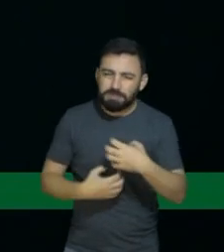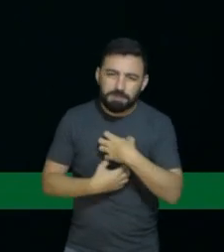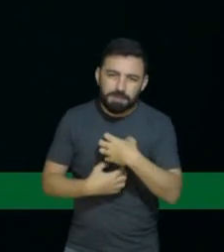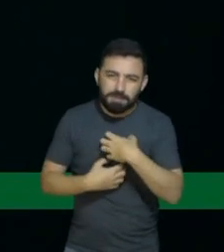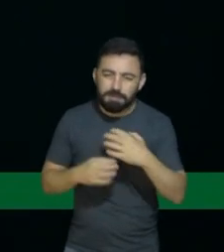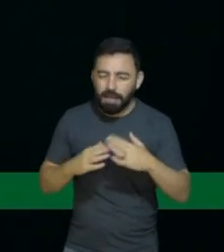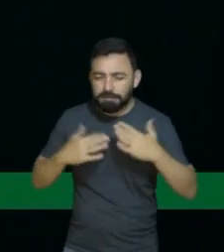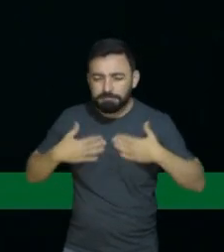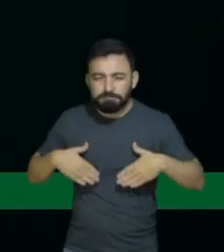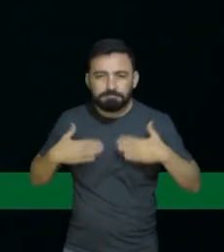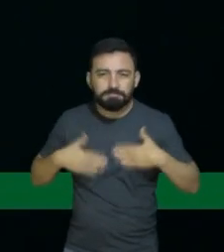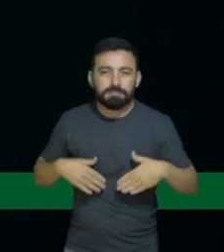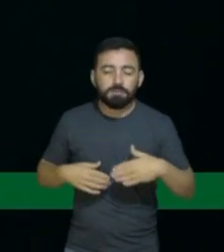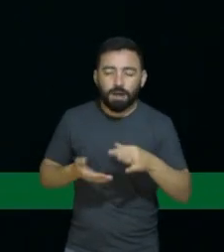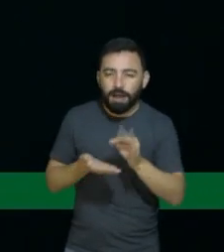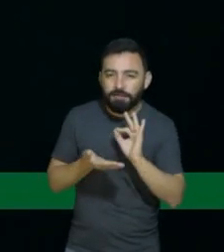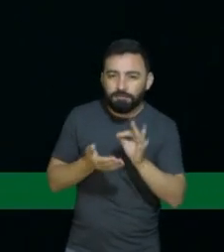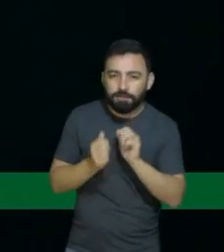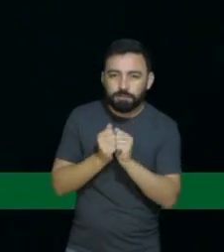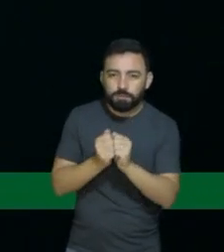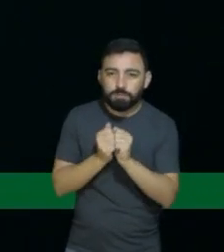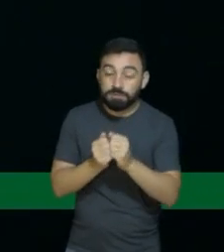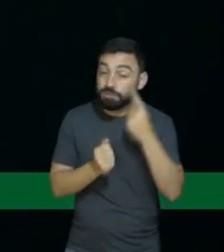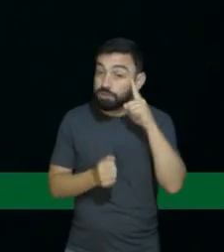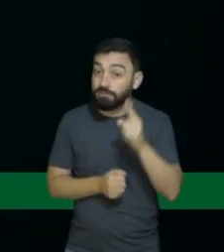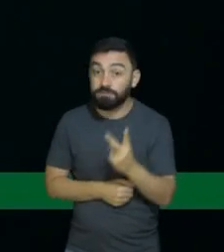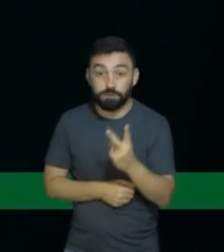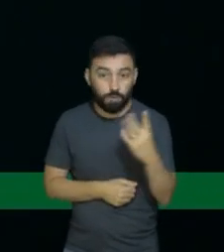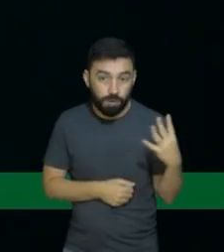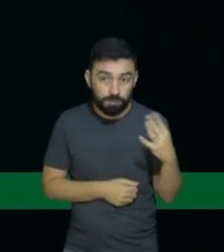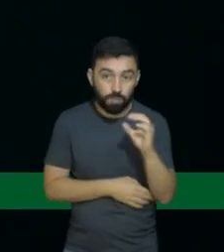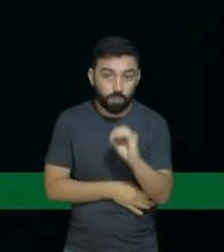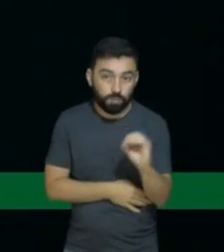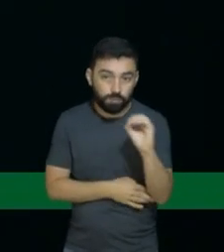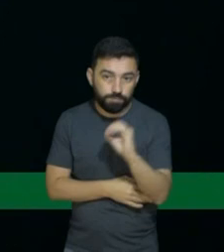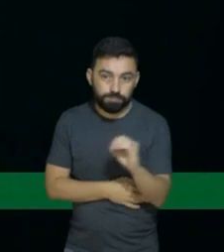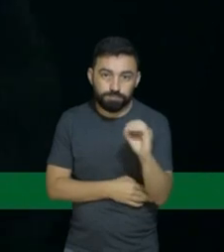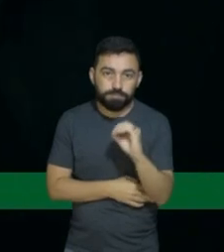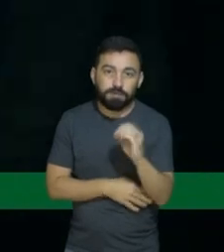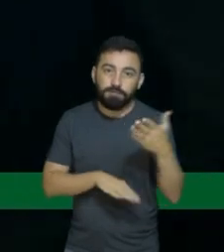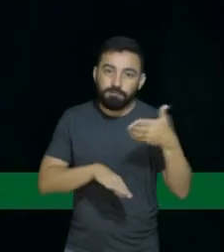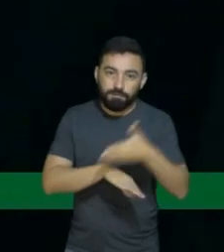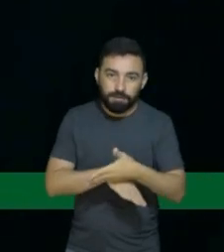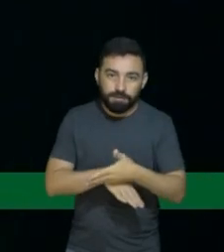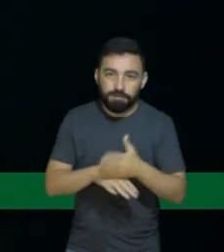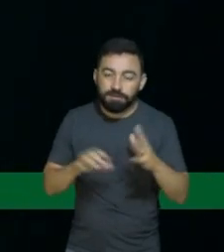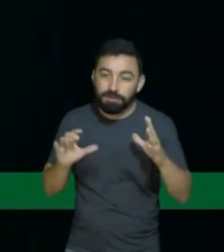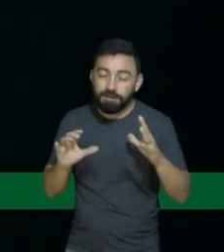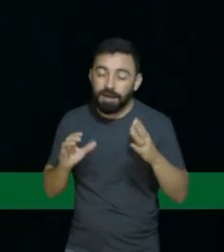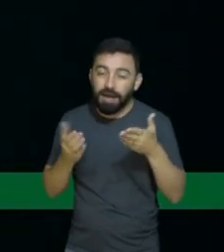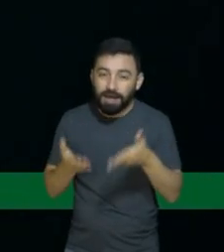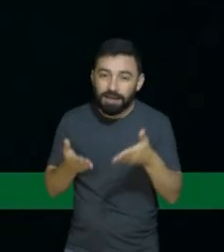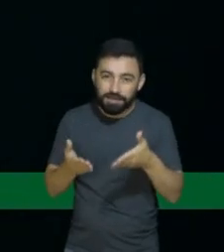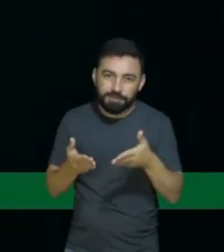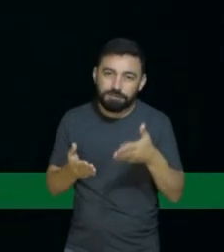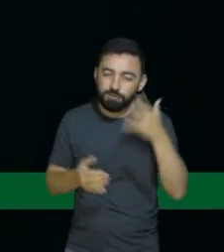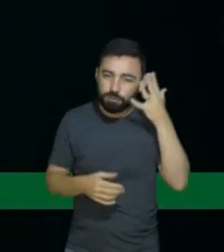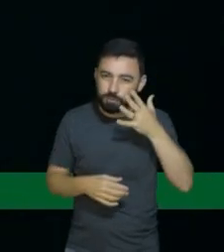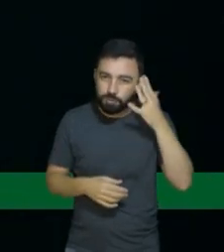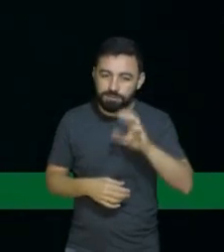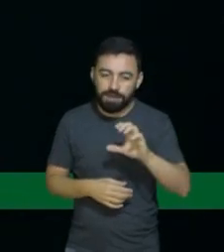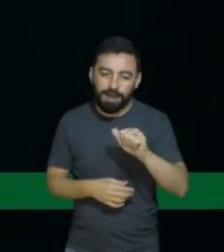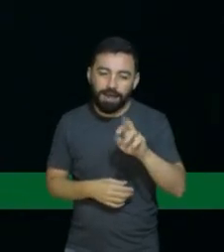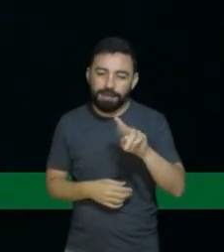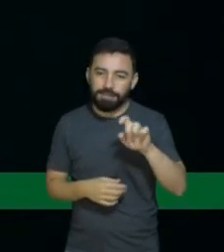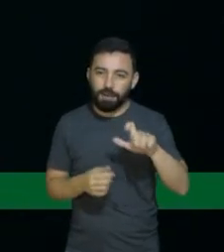café conosco e o o convite já tá feito para dia 24 de Outubro vir na palestra do carnal também lá na cidade de birama tá bom convite